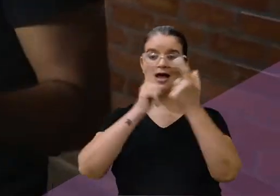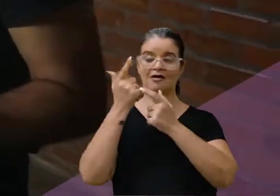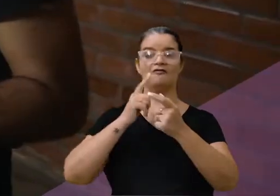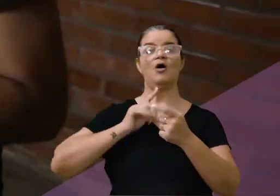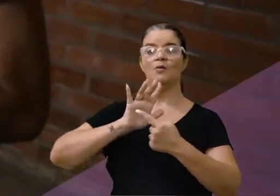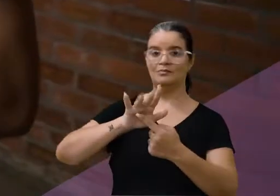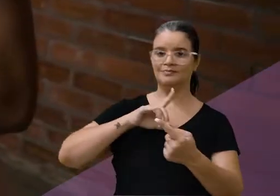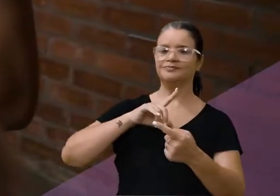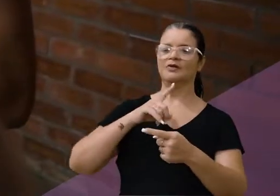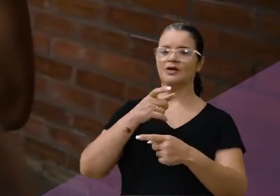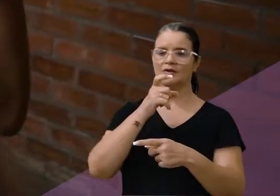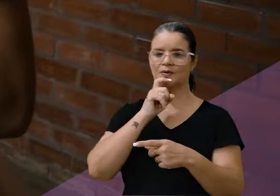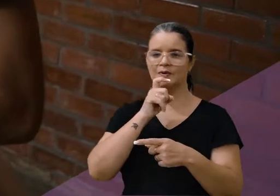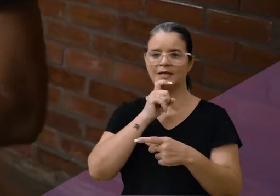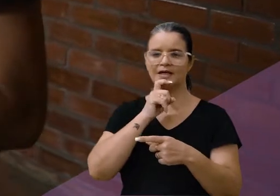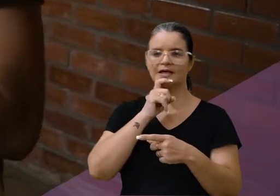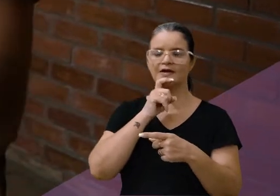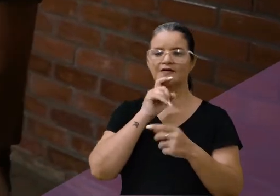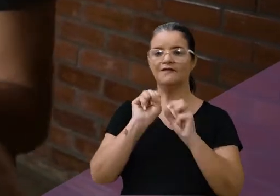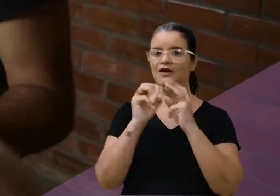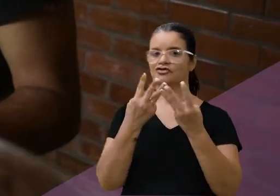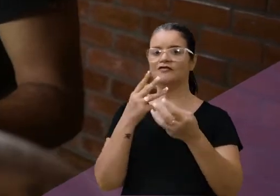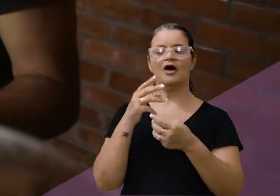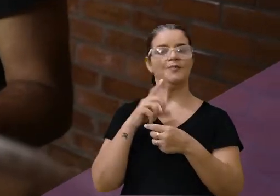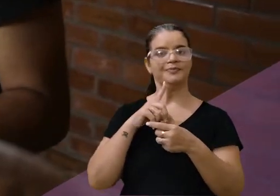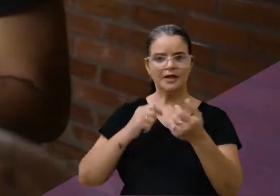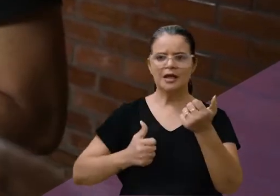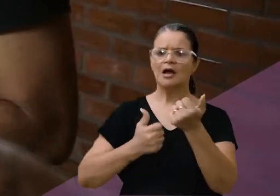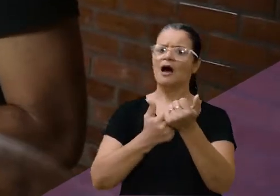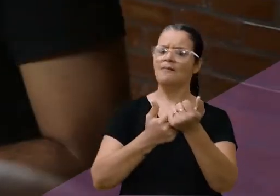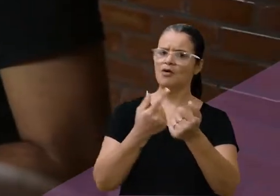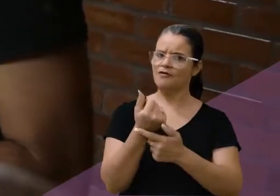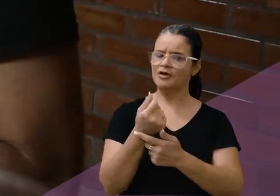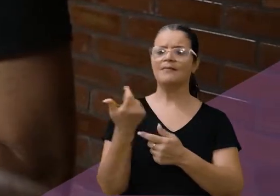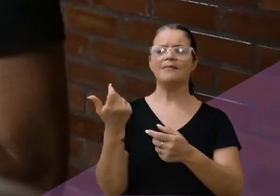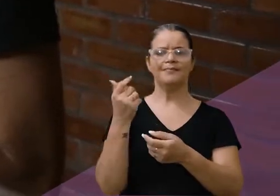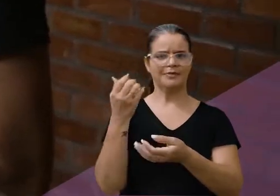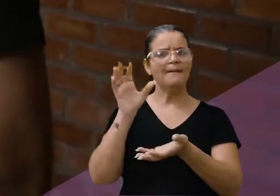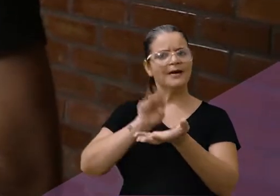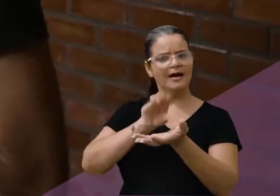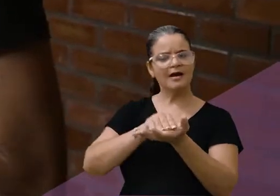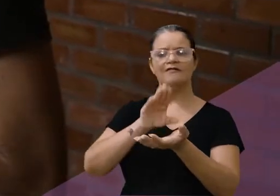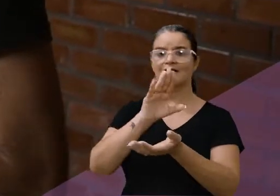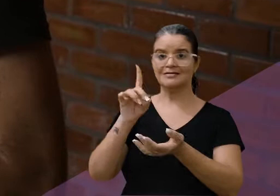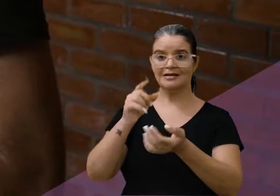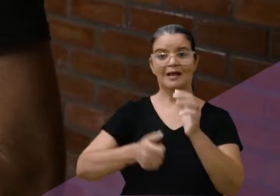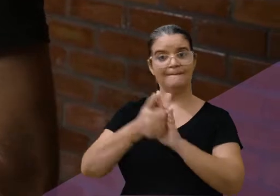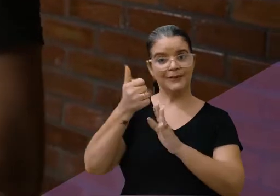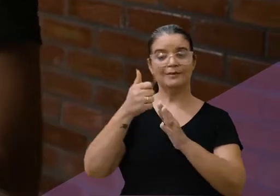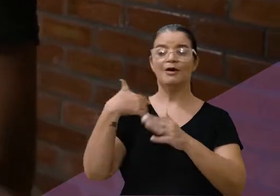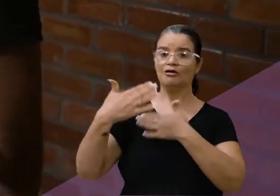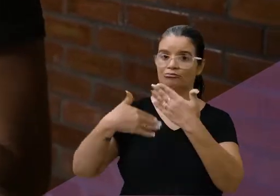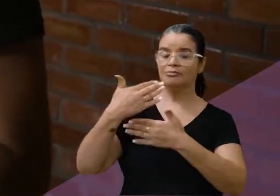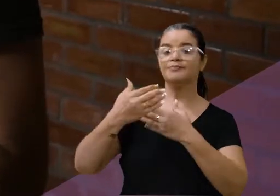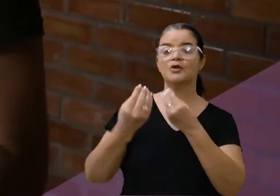toca no festival de inverno e recebe um apoio, um aporte financeiro para gravar o seu primeiro disco de carreira.